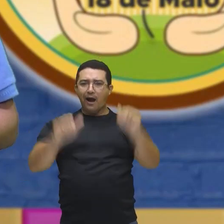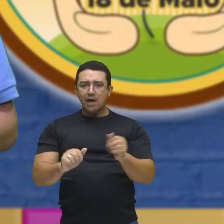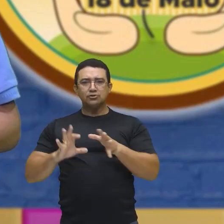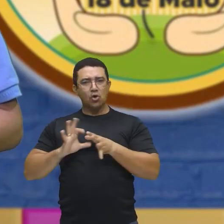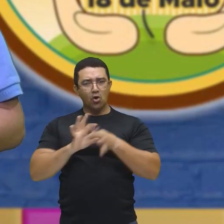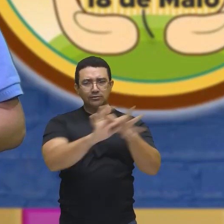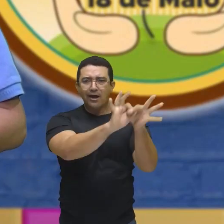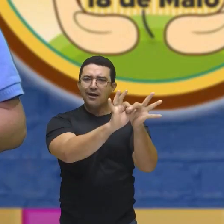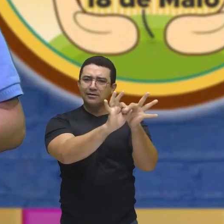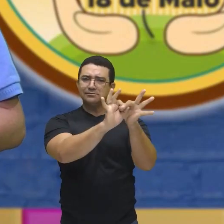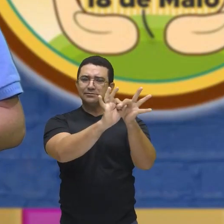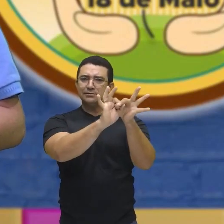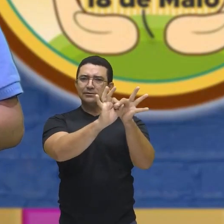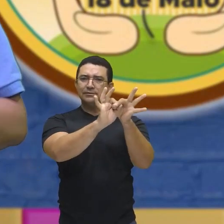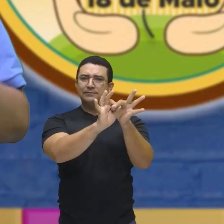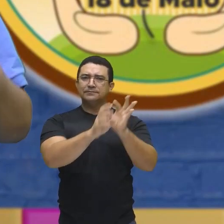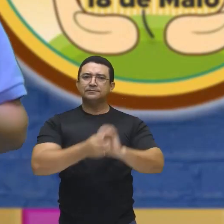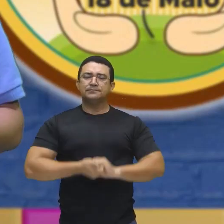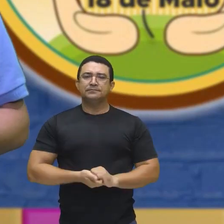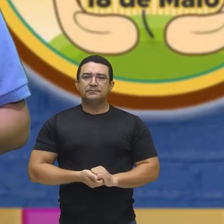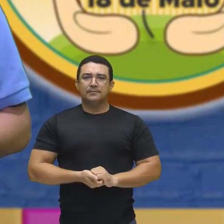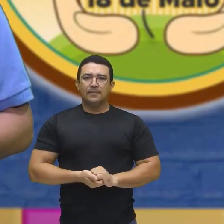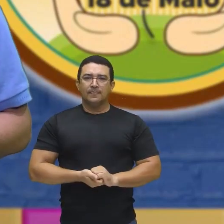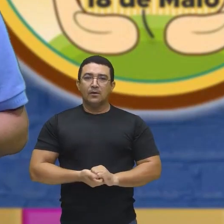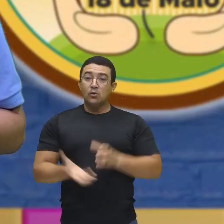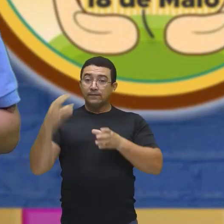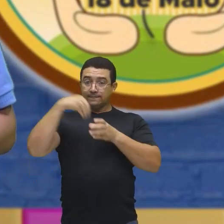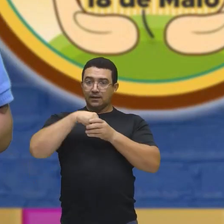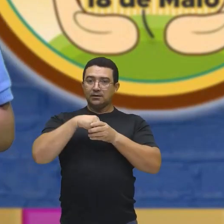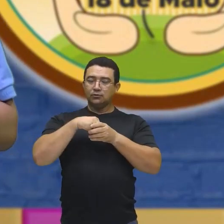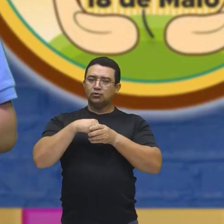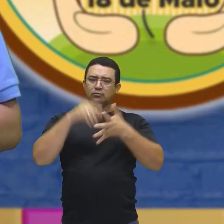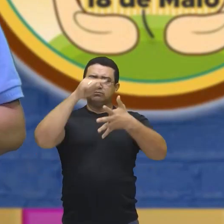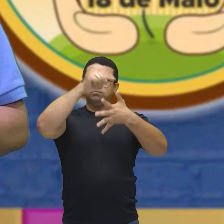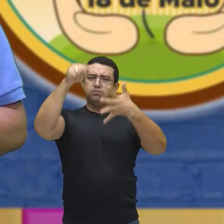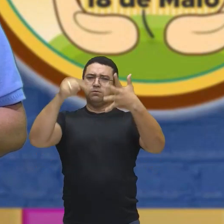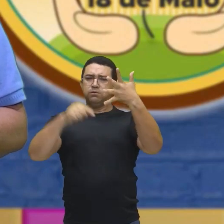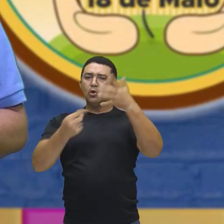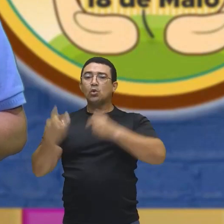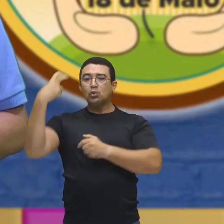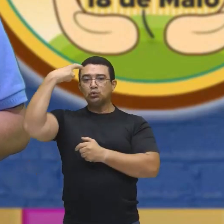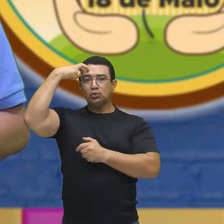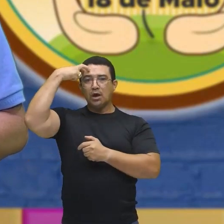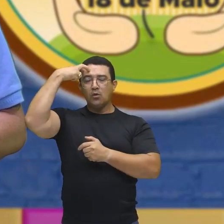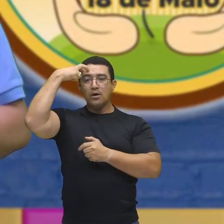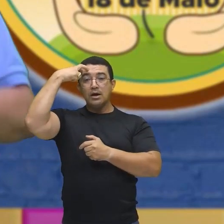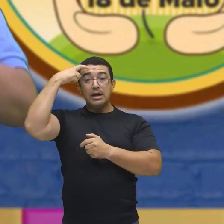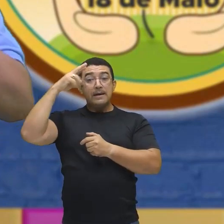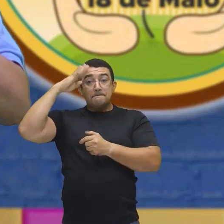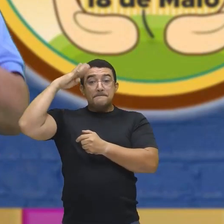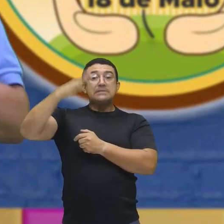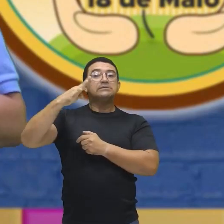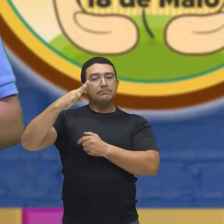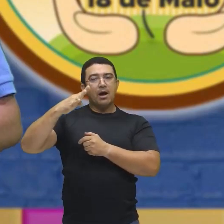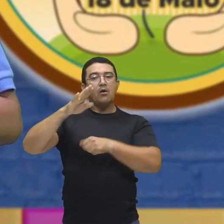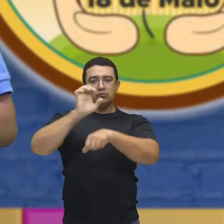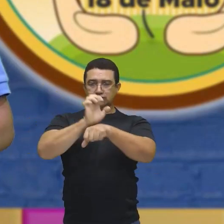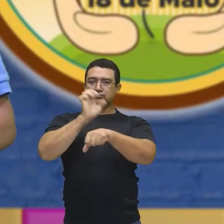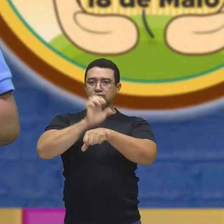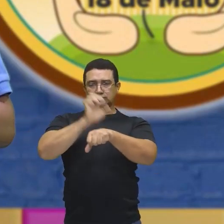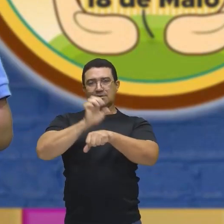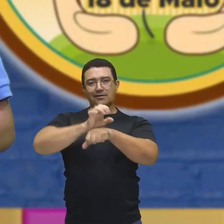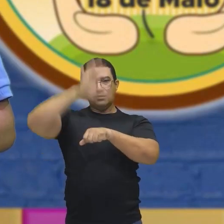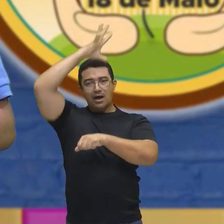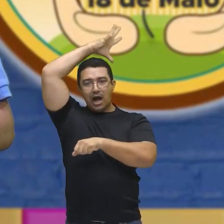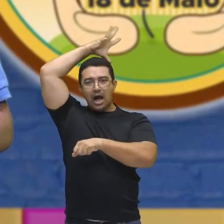contextualizando com a tua realidade. Então, dentro do nosso repertório cultural, principalmente do estado do Amazonas, nós temos N